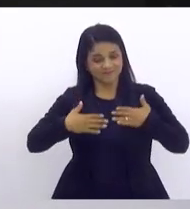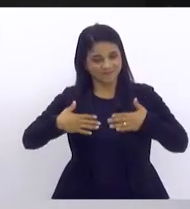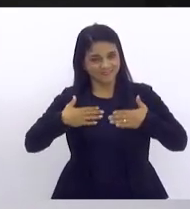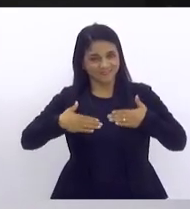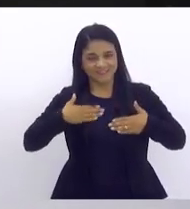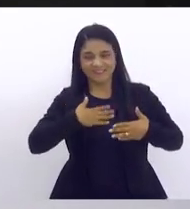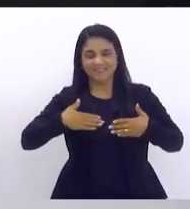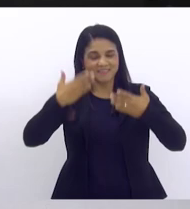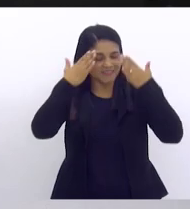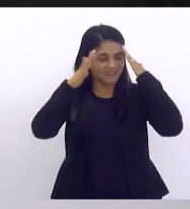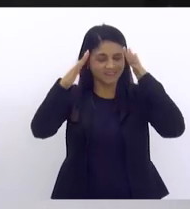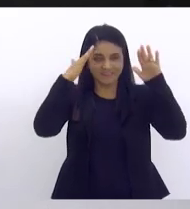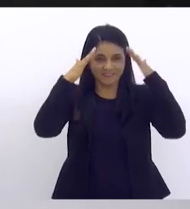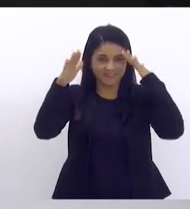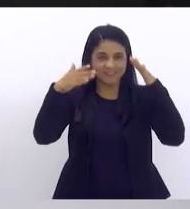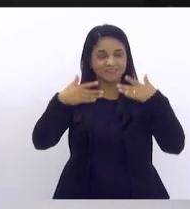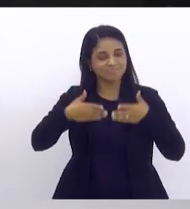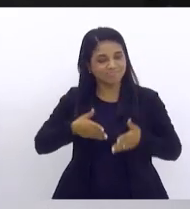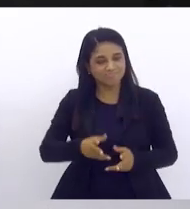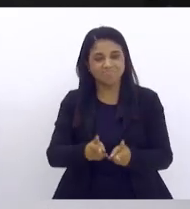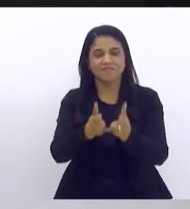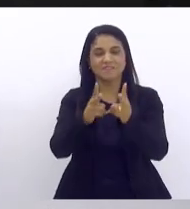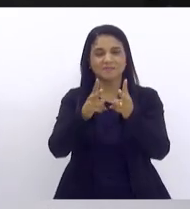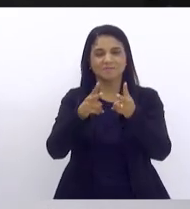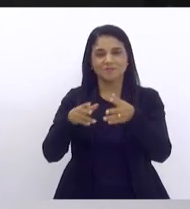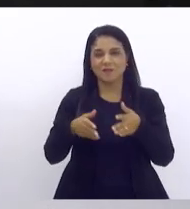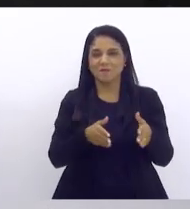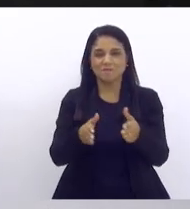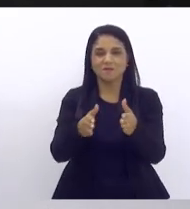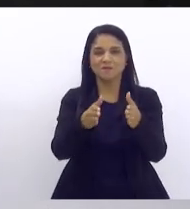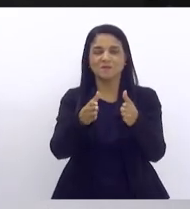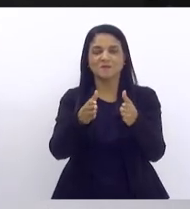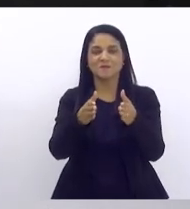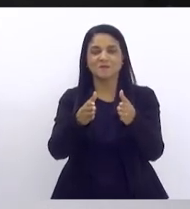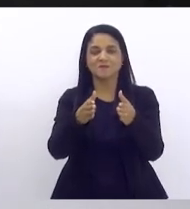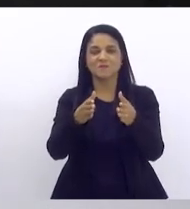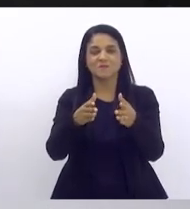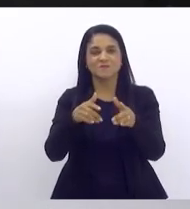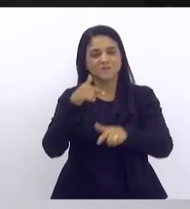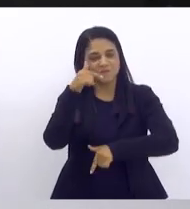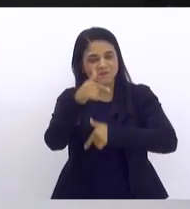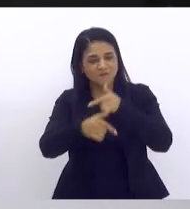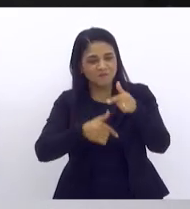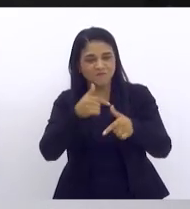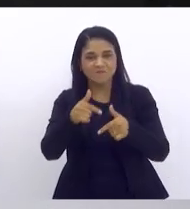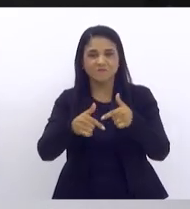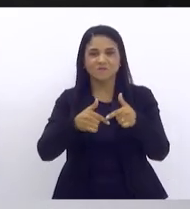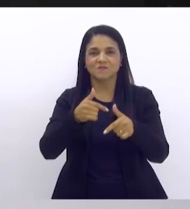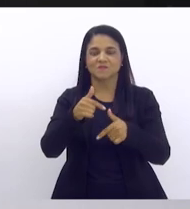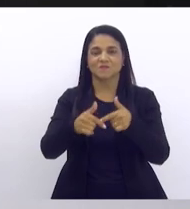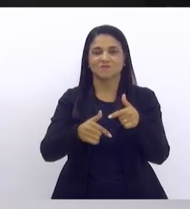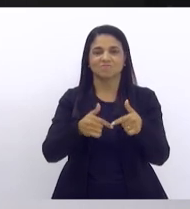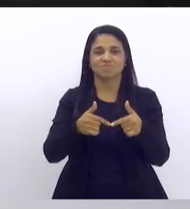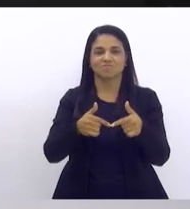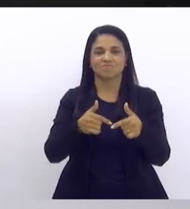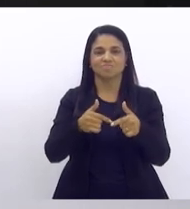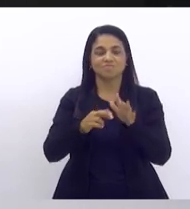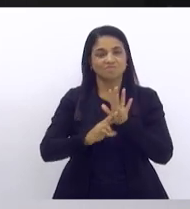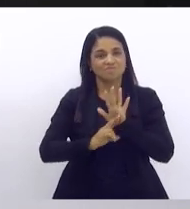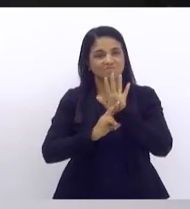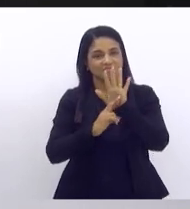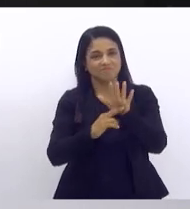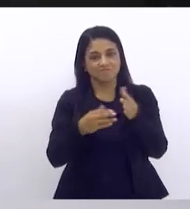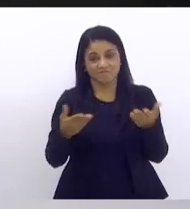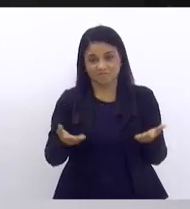honra de caminhar também na mesma direção, colocando serviço, trabalho... E hoje representando o